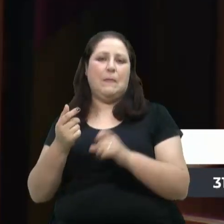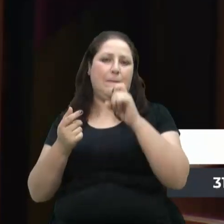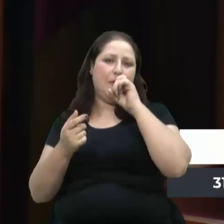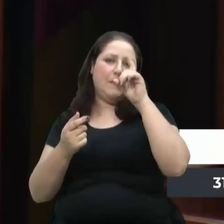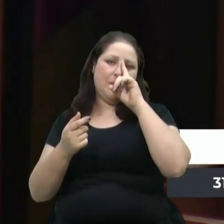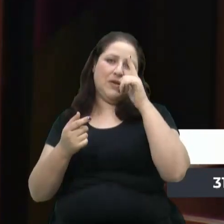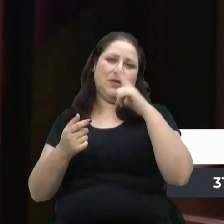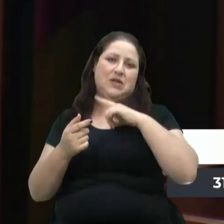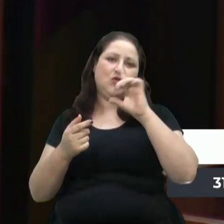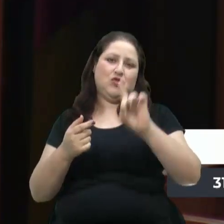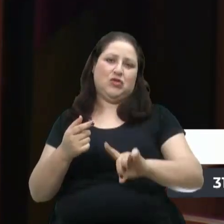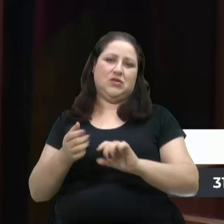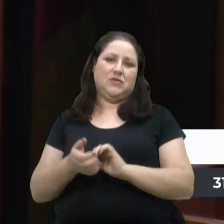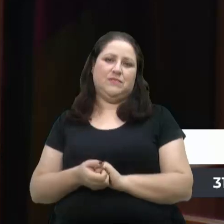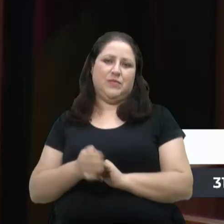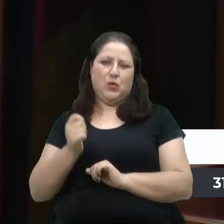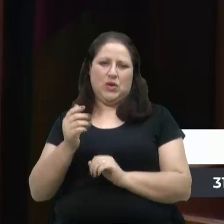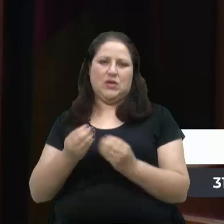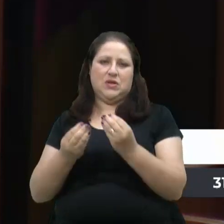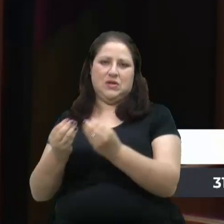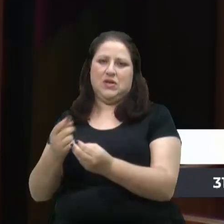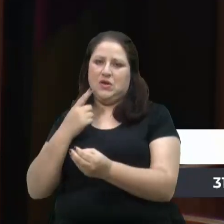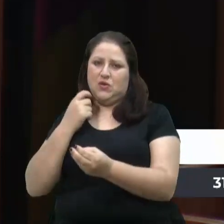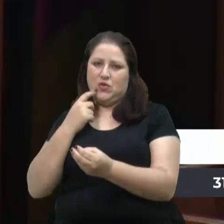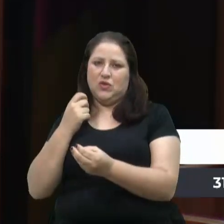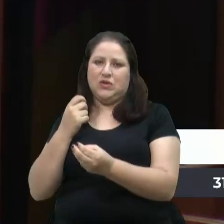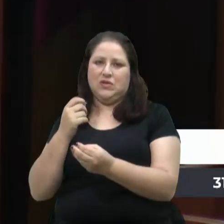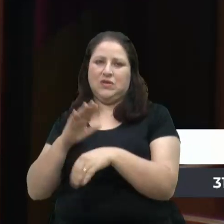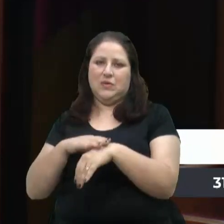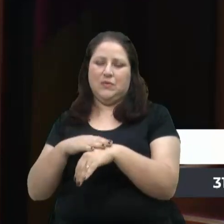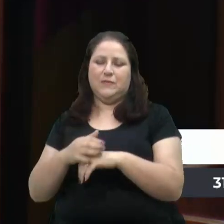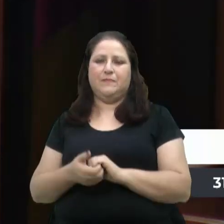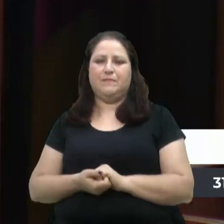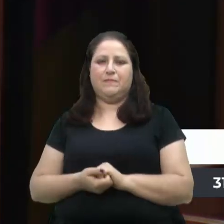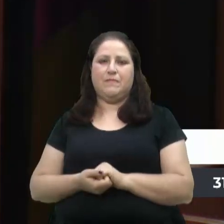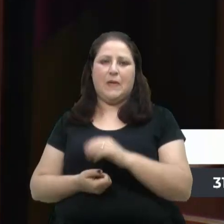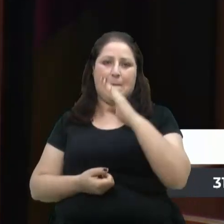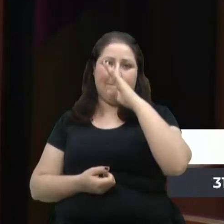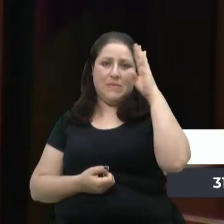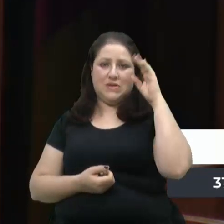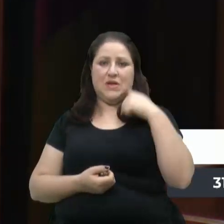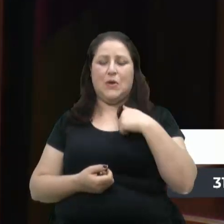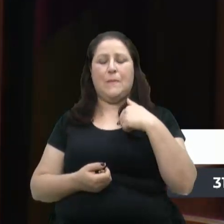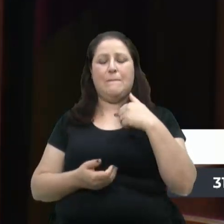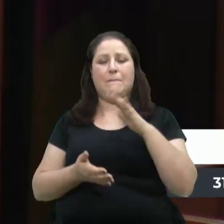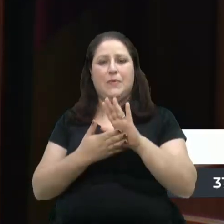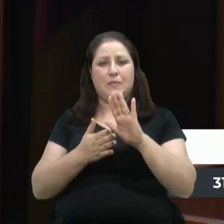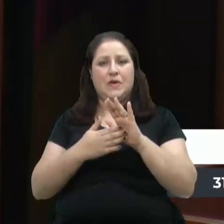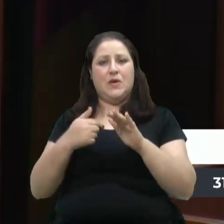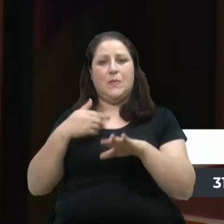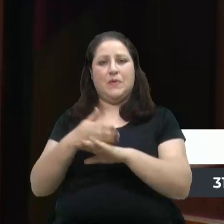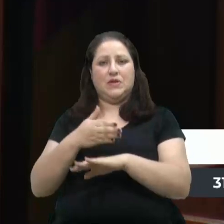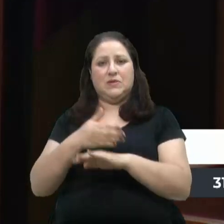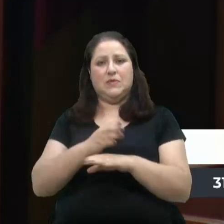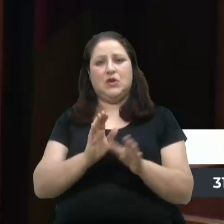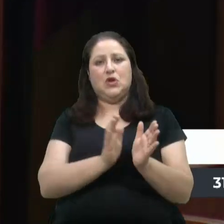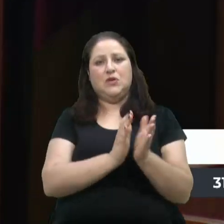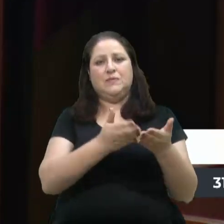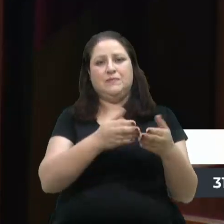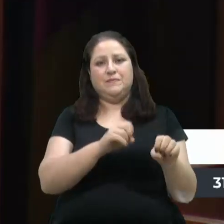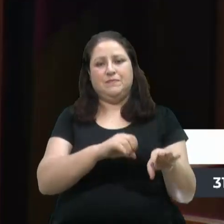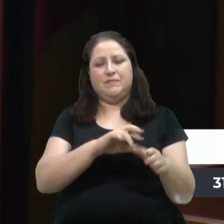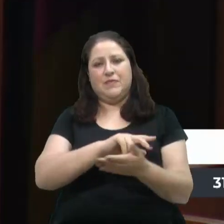eu já vou passar a parte vereadora Rose vereadora Adriano Bressan eu propõe aqui como integrante da comissão de educação vários